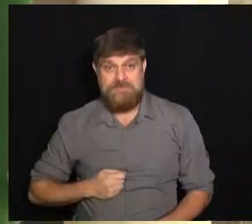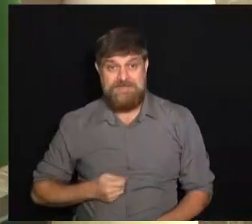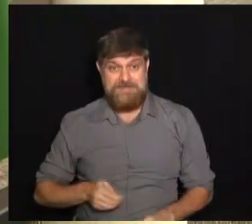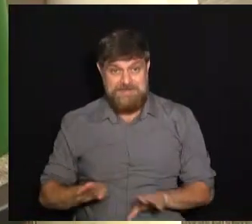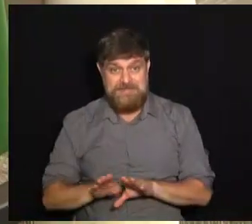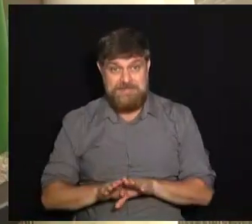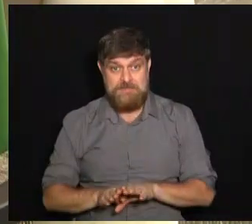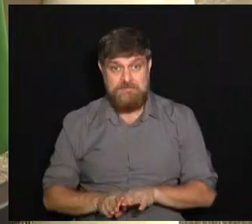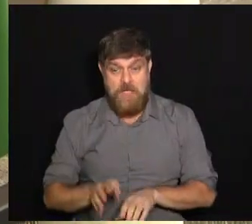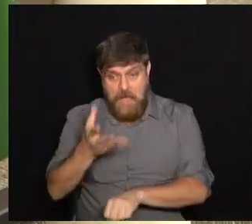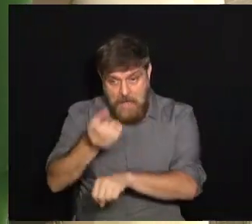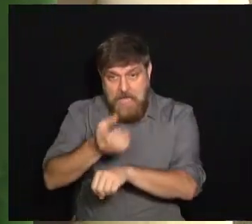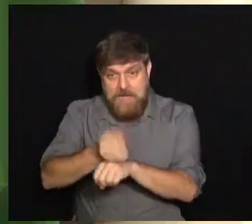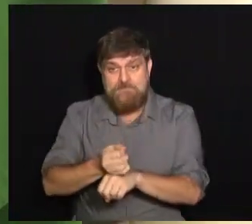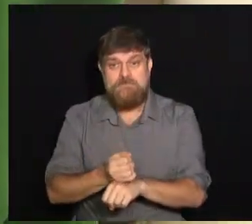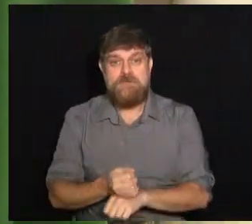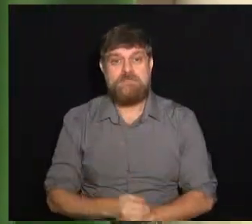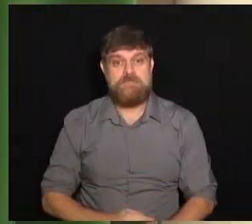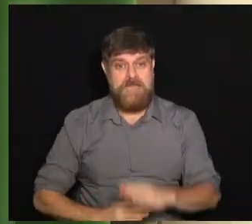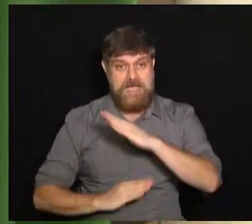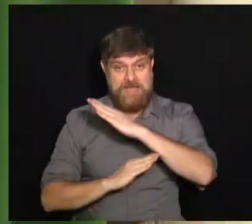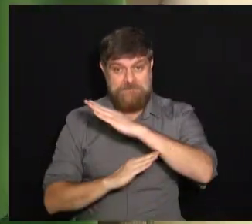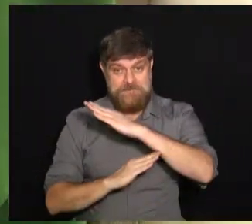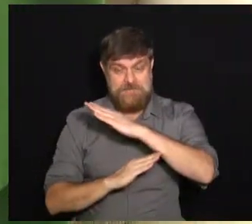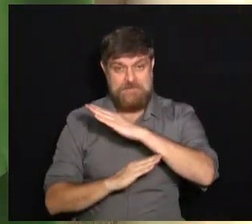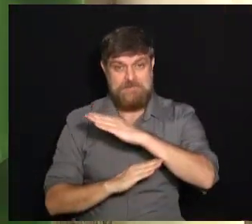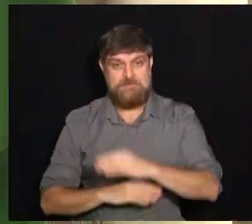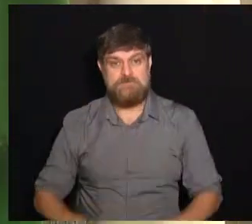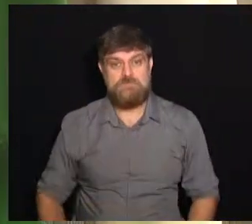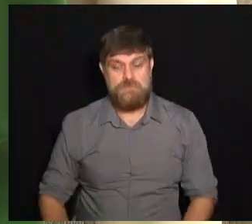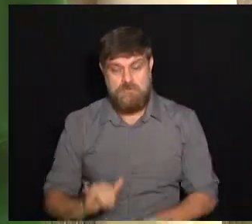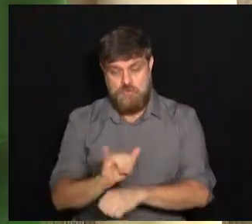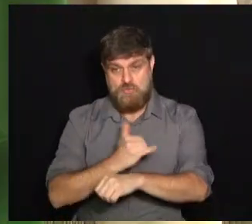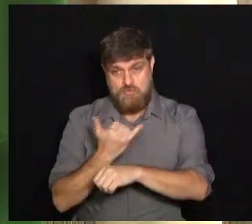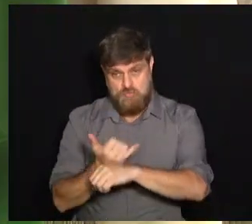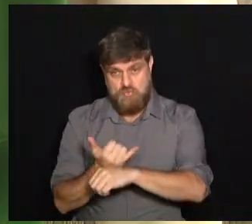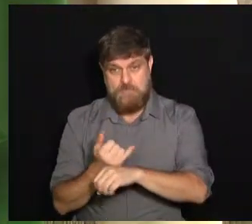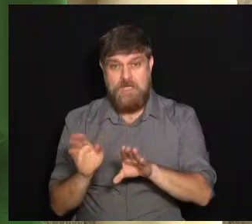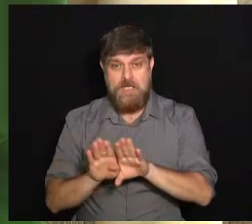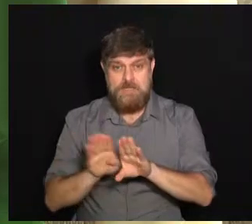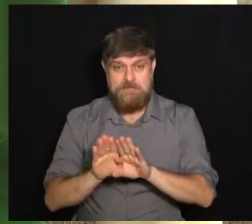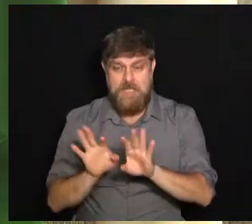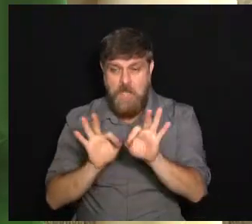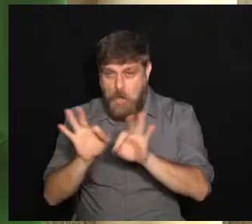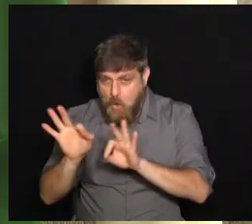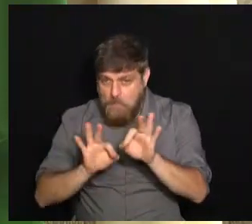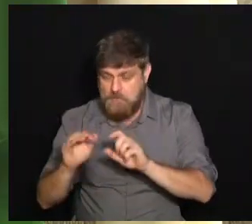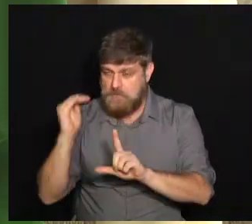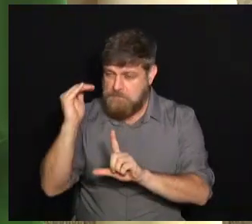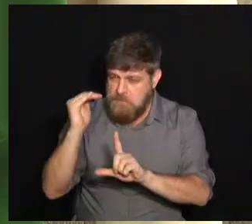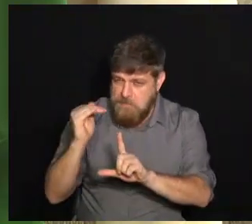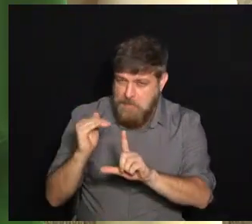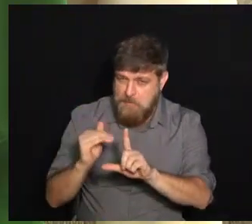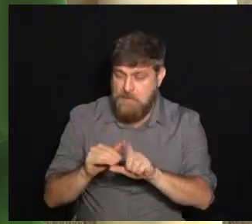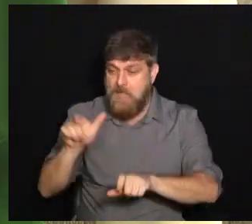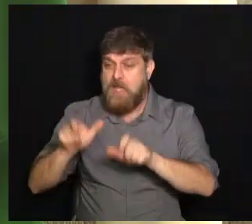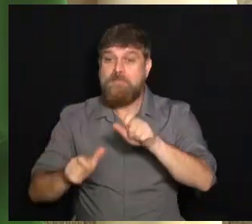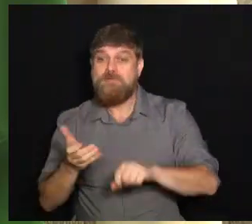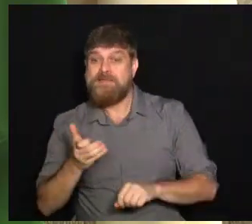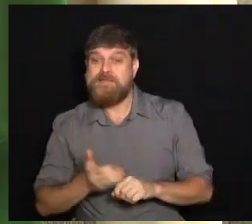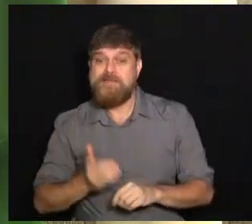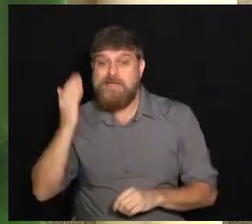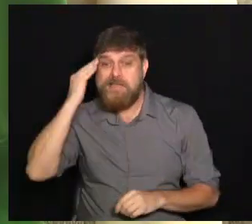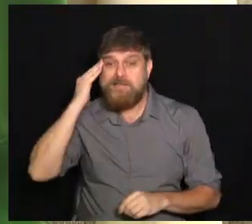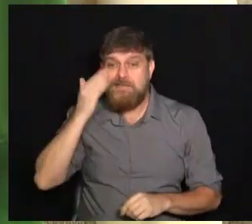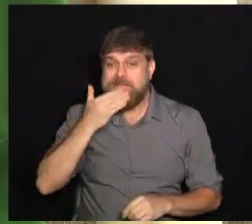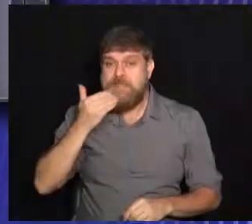está disponível no canal da TV Câmara Campinas no YouTube, e os projetos também, para quem quiser ter melhor